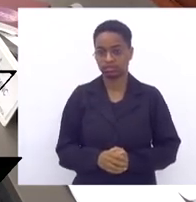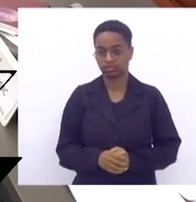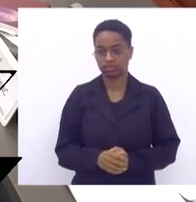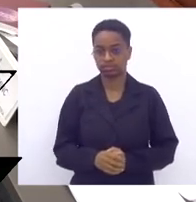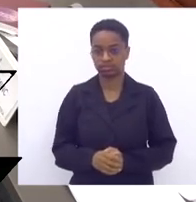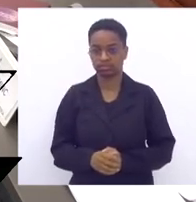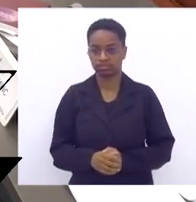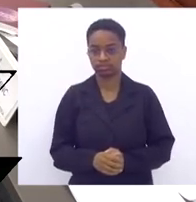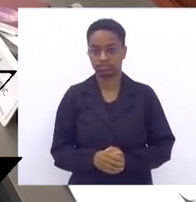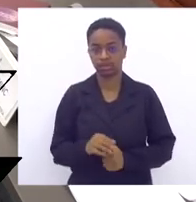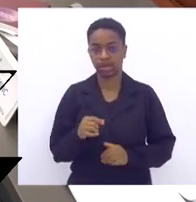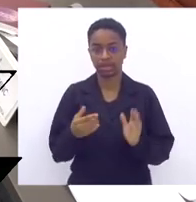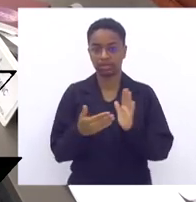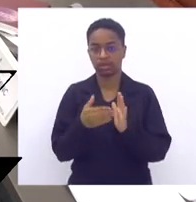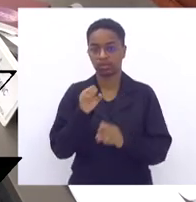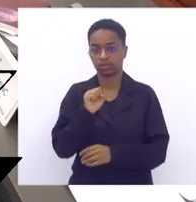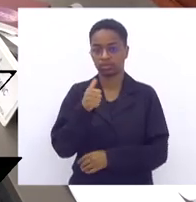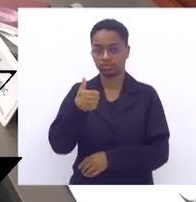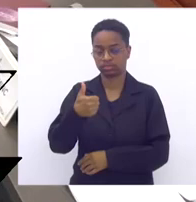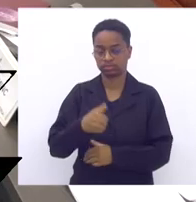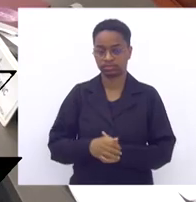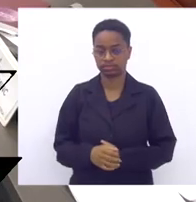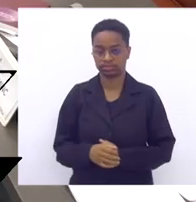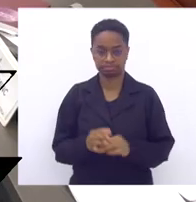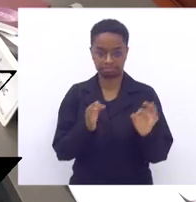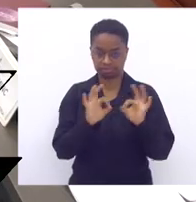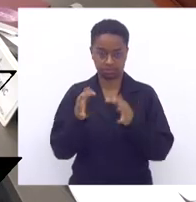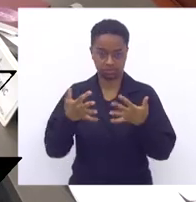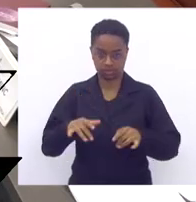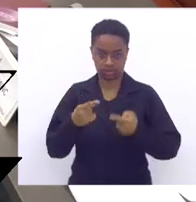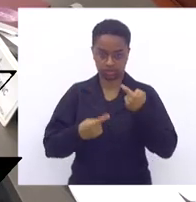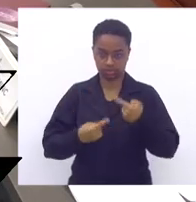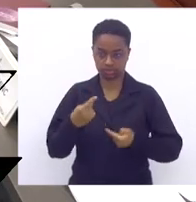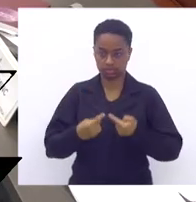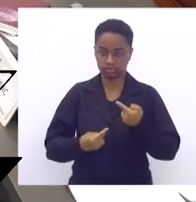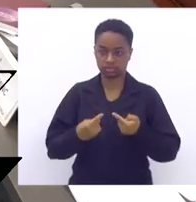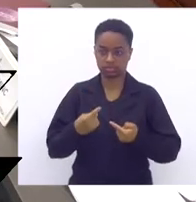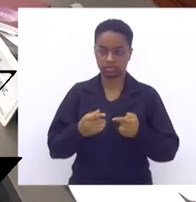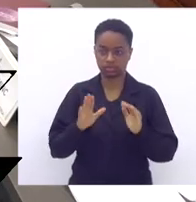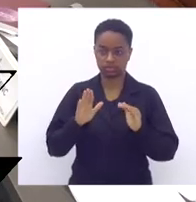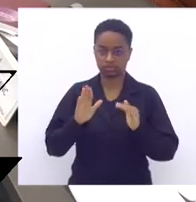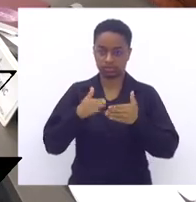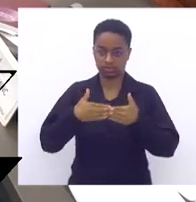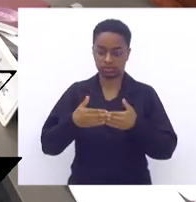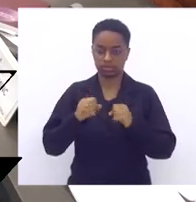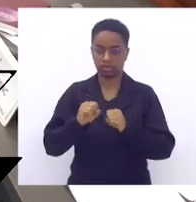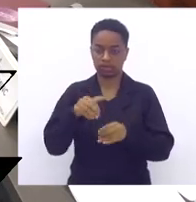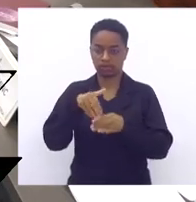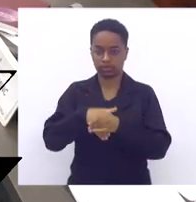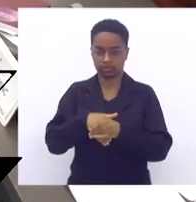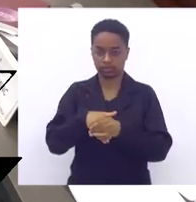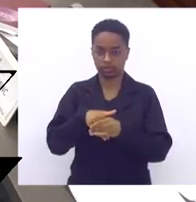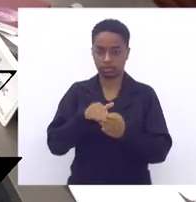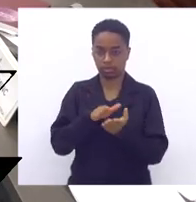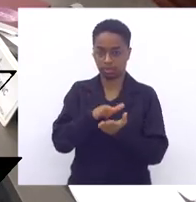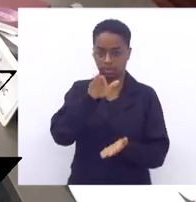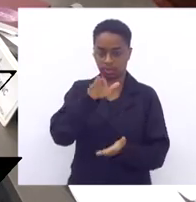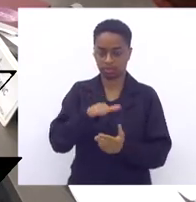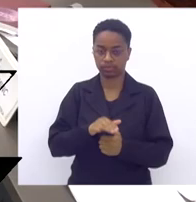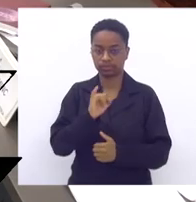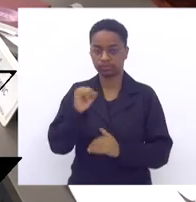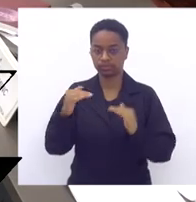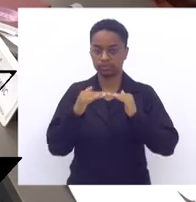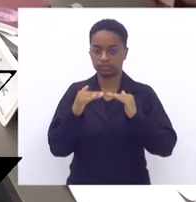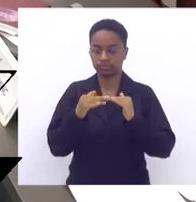o 81, depois, né? Até o 81. Então, não havendo quem queira discutir, encerrada a discussão, em votação em bloco, os senhores